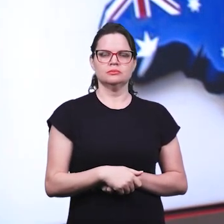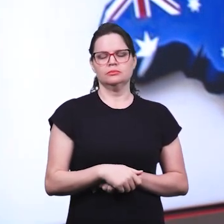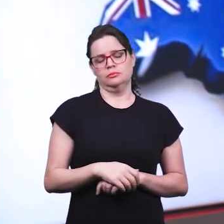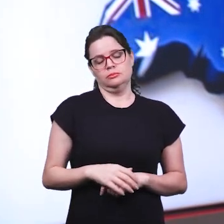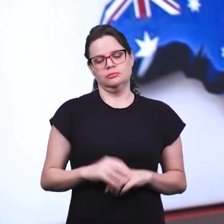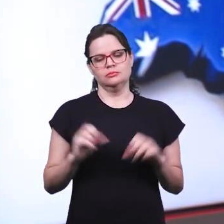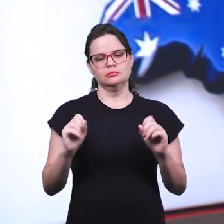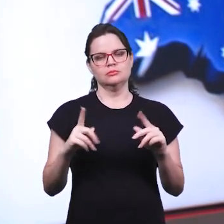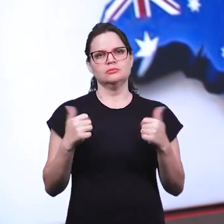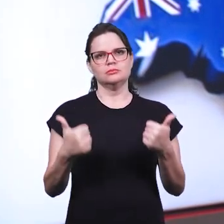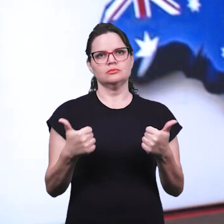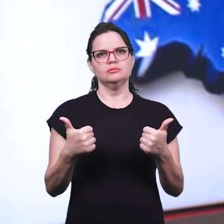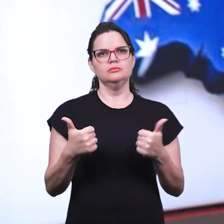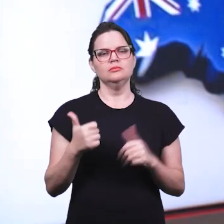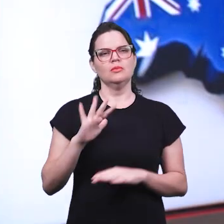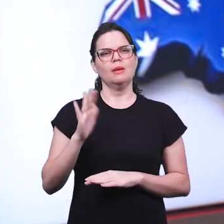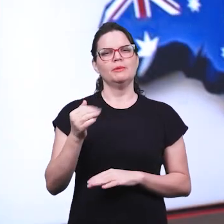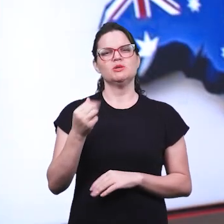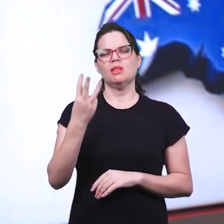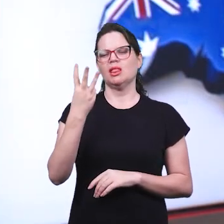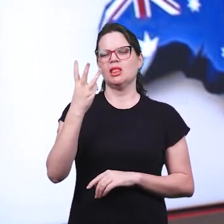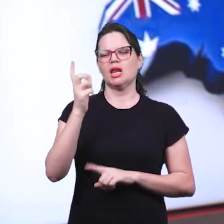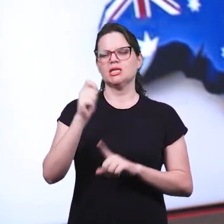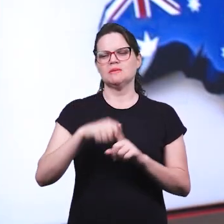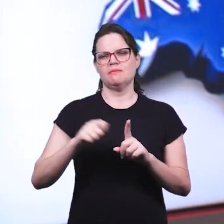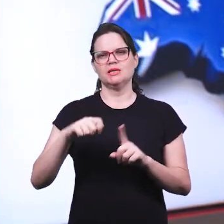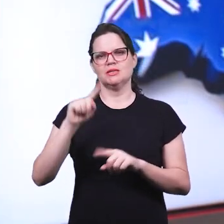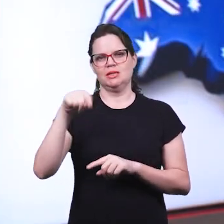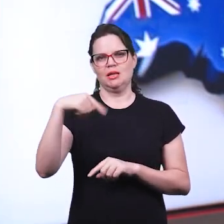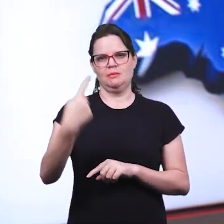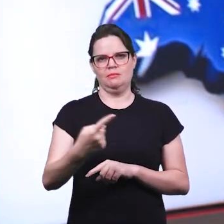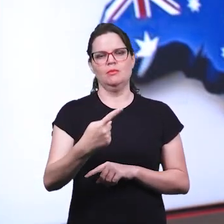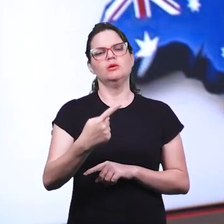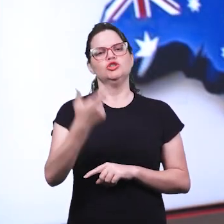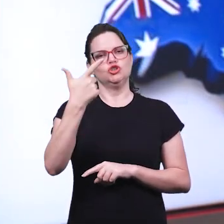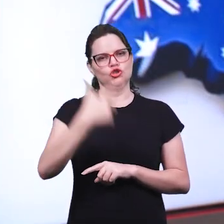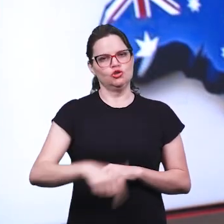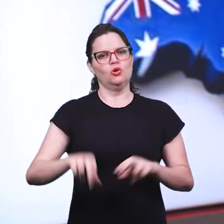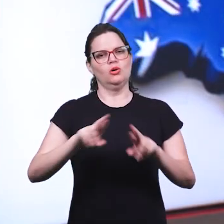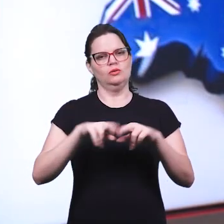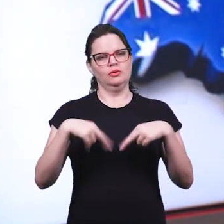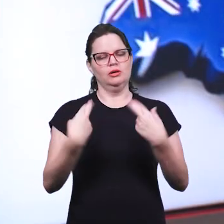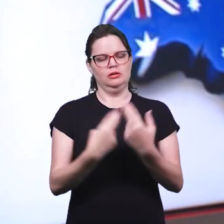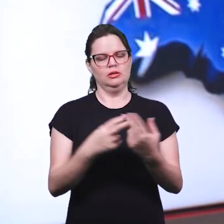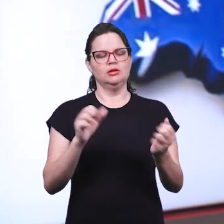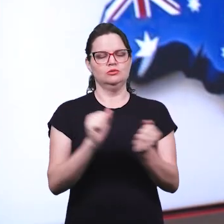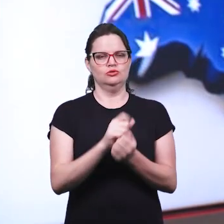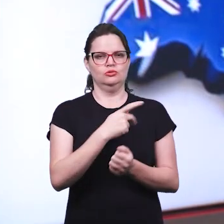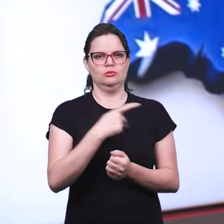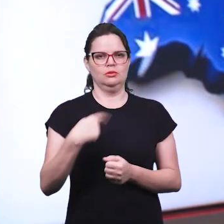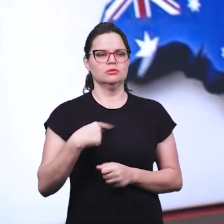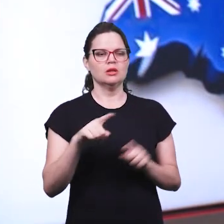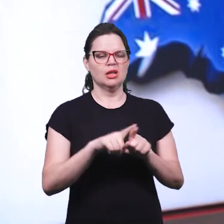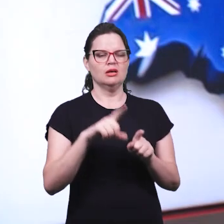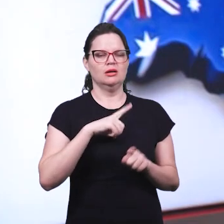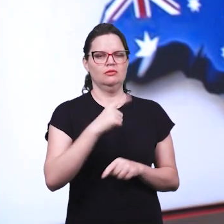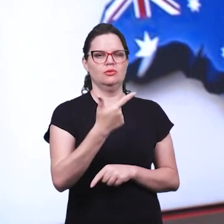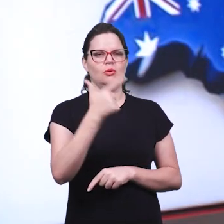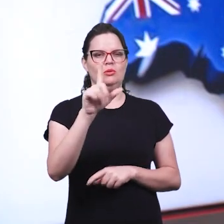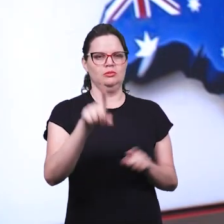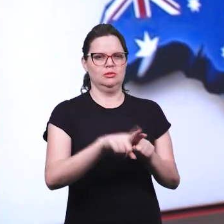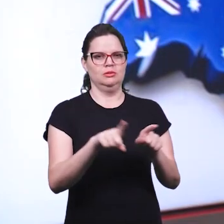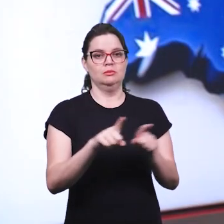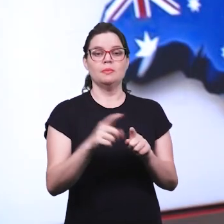Muito bem. 3 ou 4 meses depois, nos reunimos novamente com esse pastor e outros também de Israel